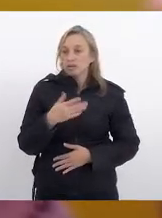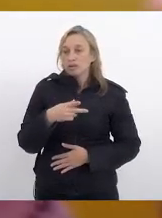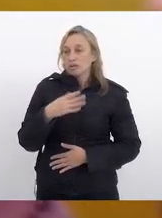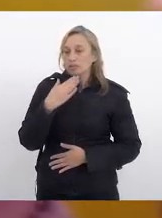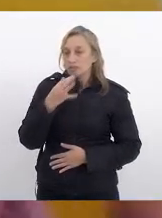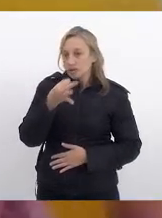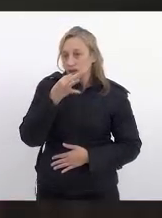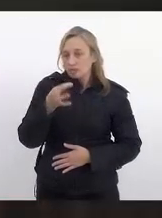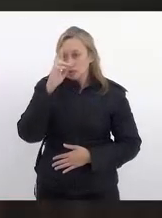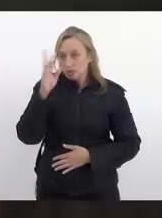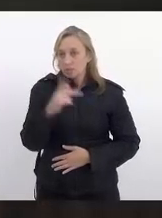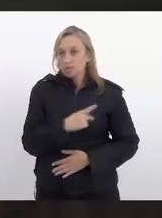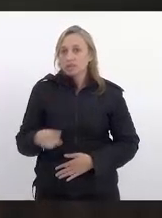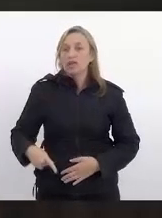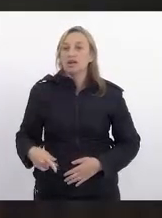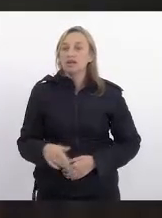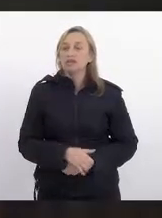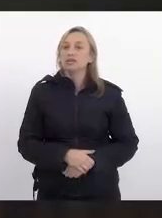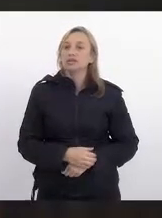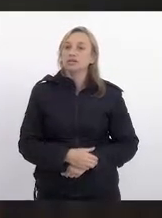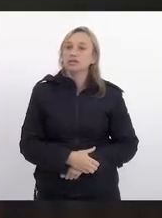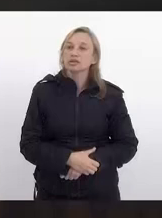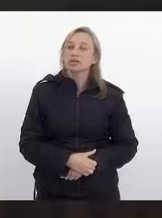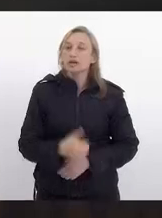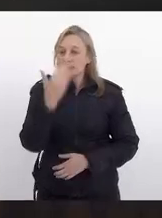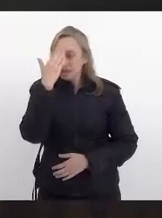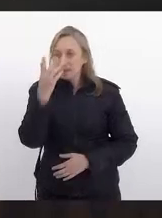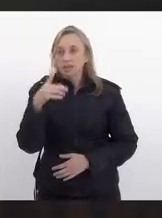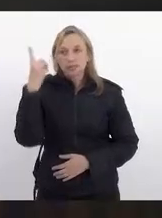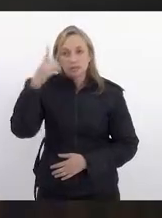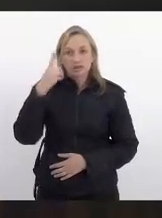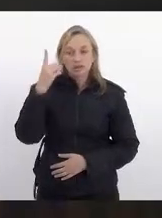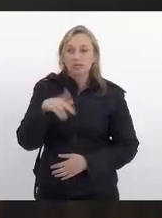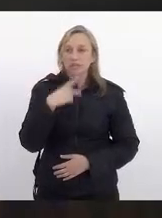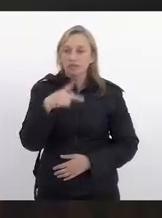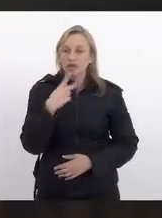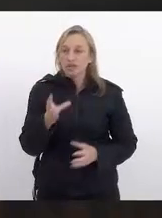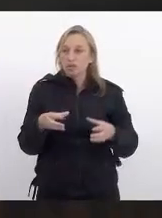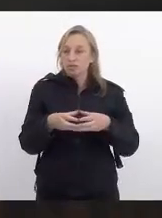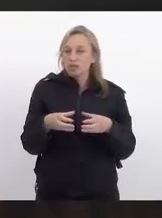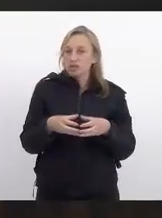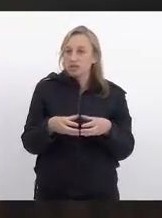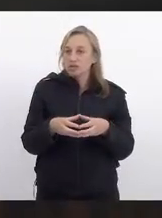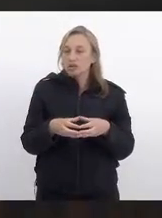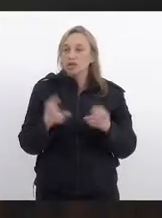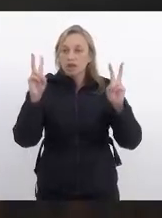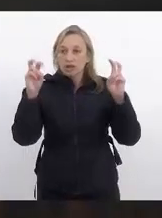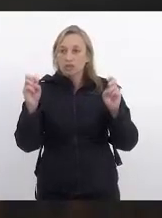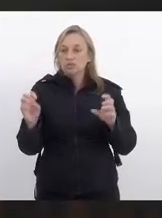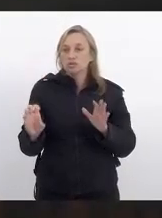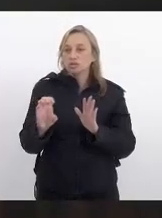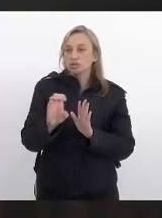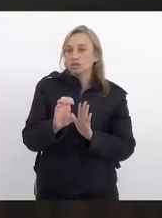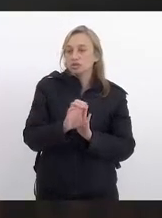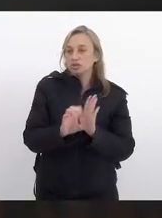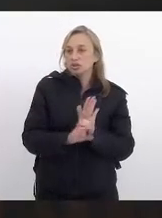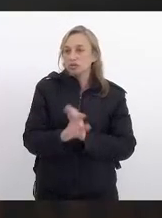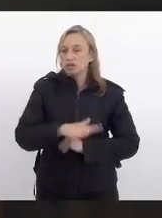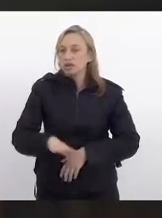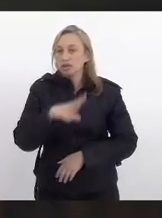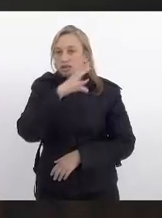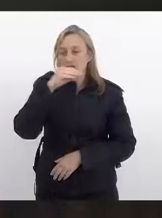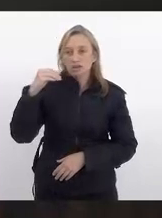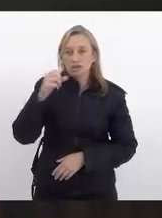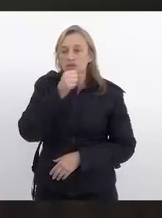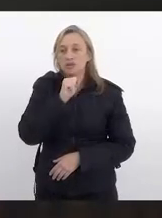a senhora presidente e obrigado Deputado para mim te parecer pela comissão de assuntos da criança do Adolescente do Idoso